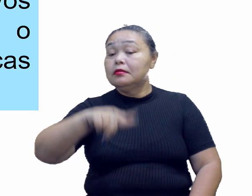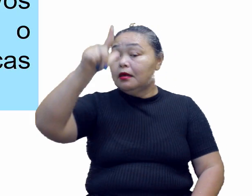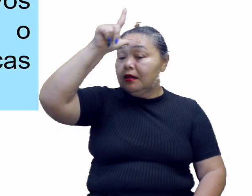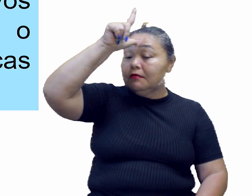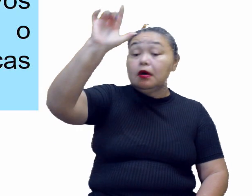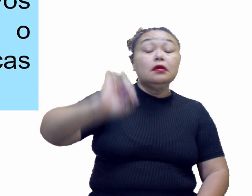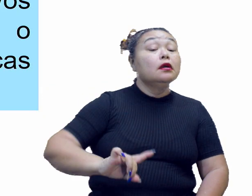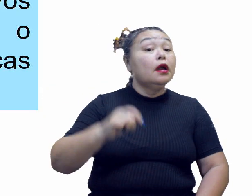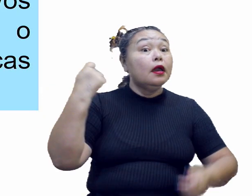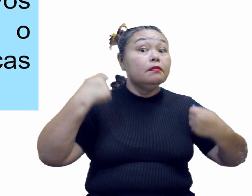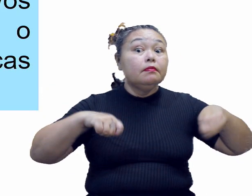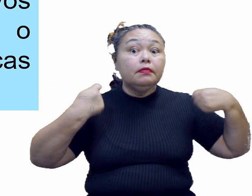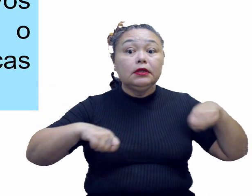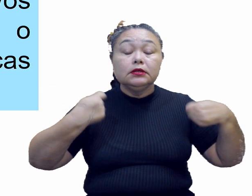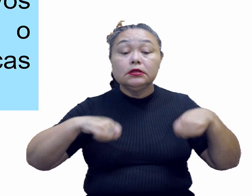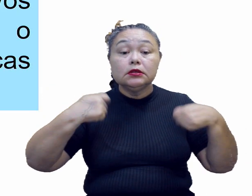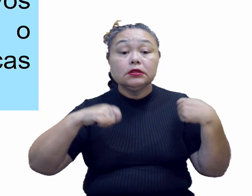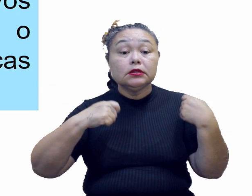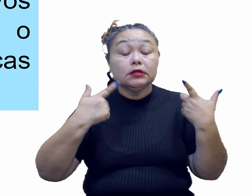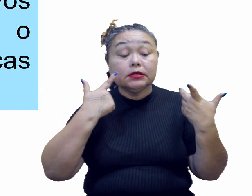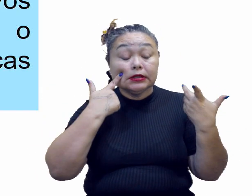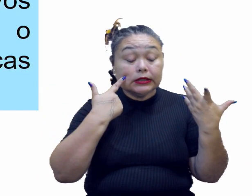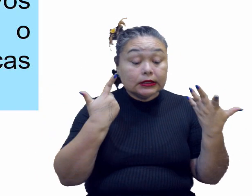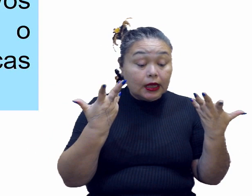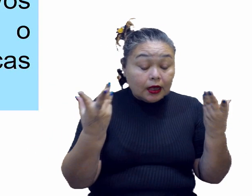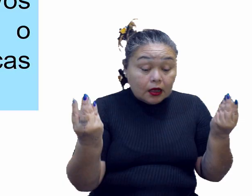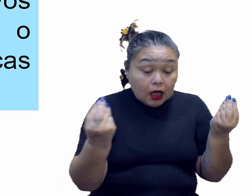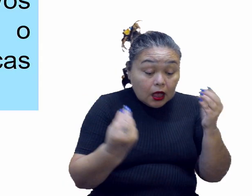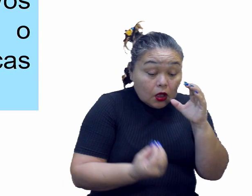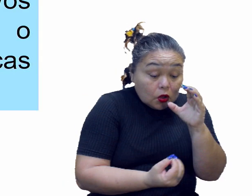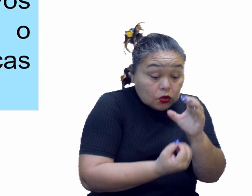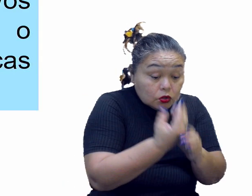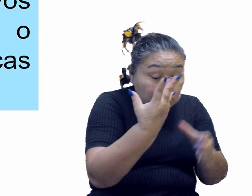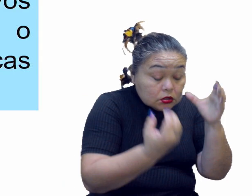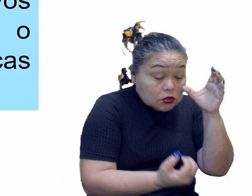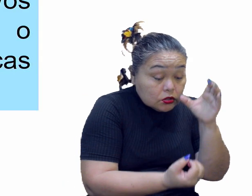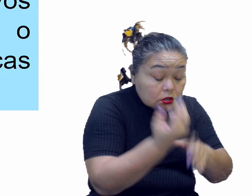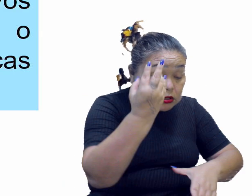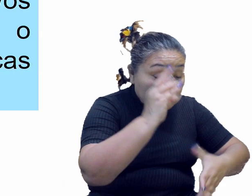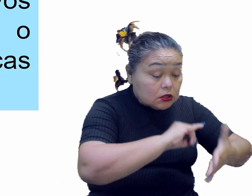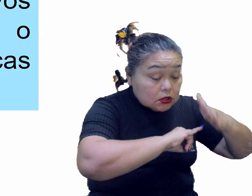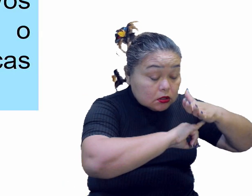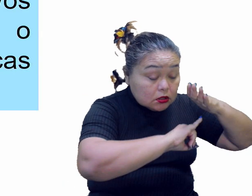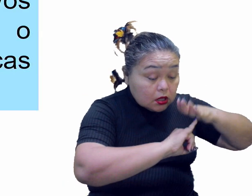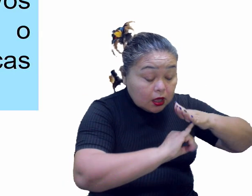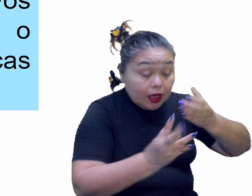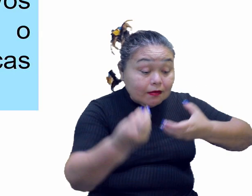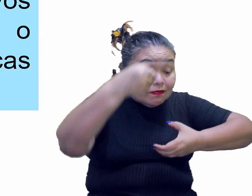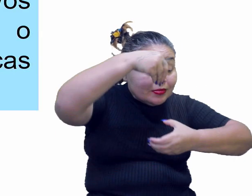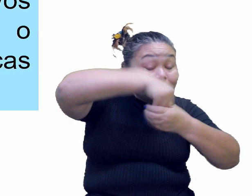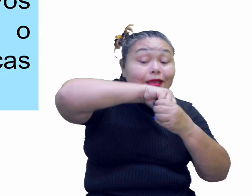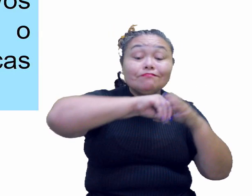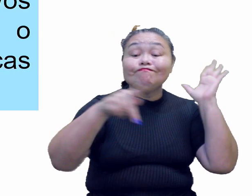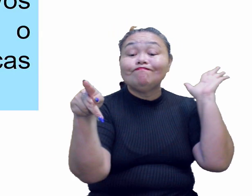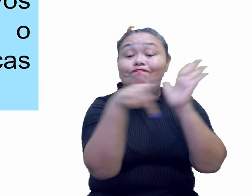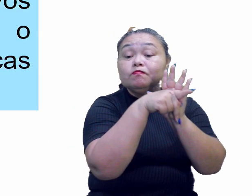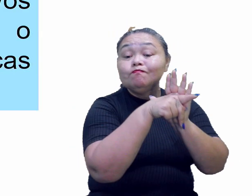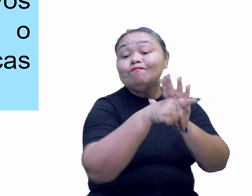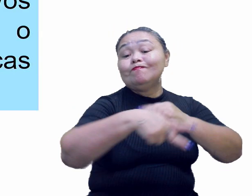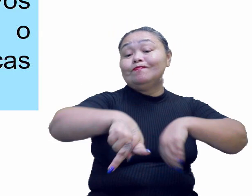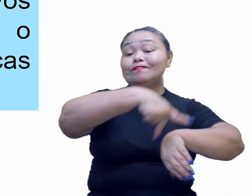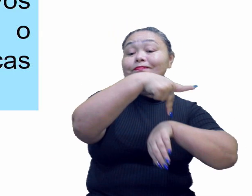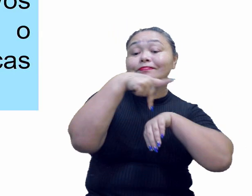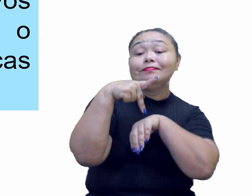eles precisavam criar instituições que se fortalecessem dentro da sua própria nação.